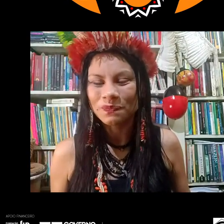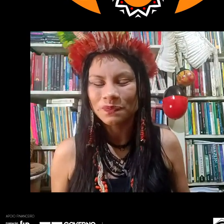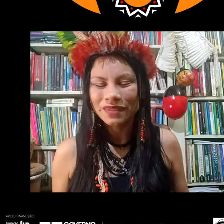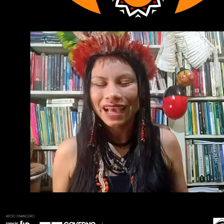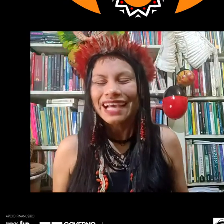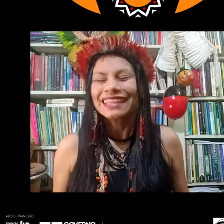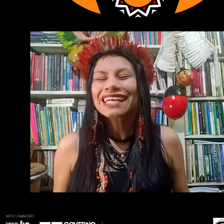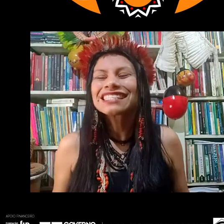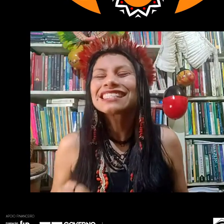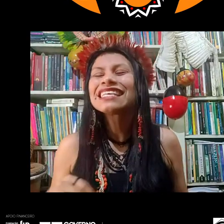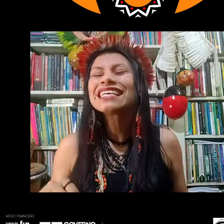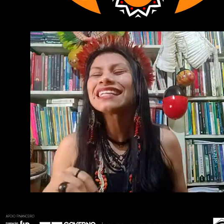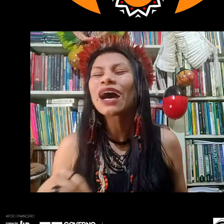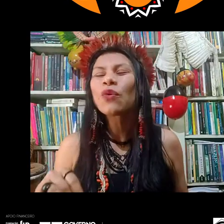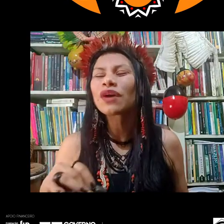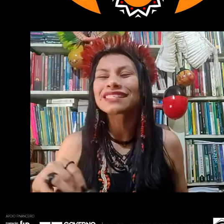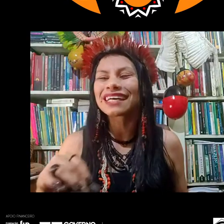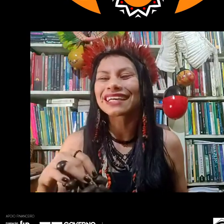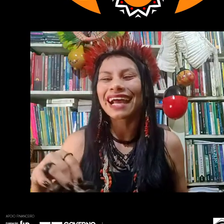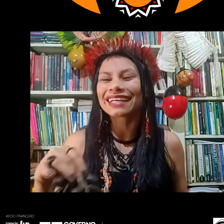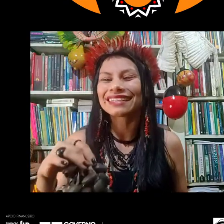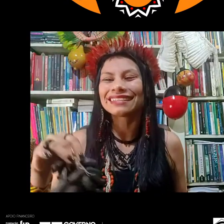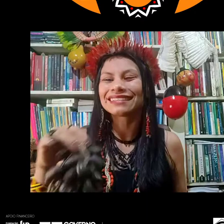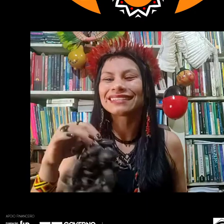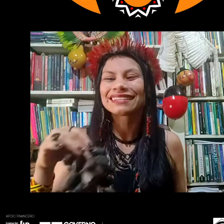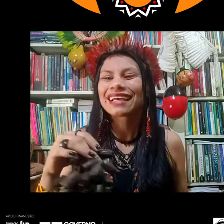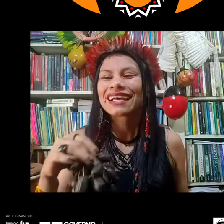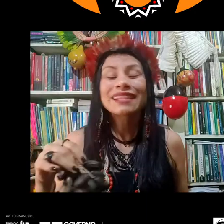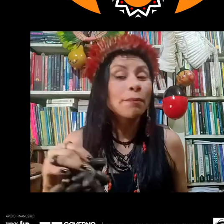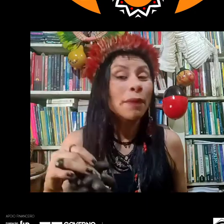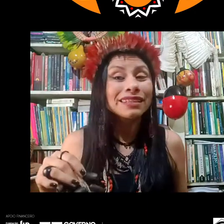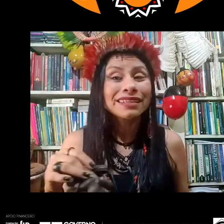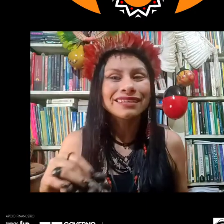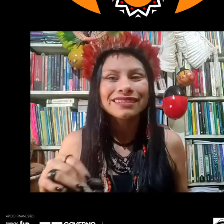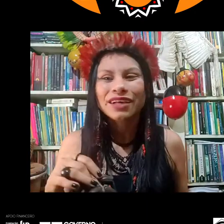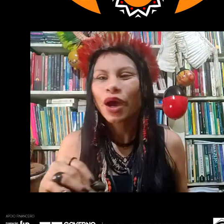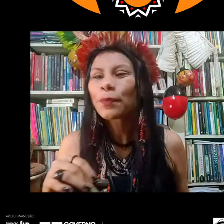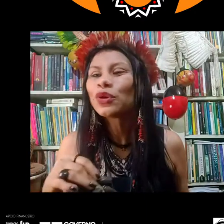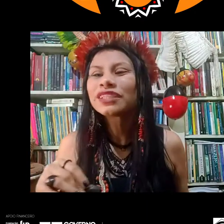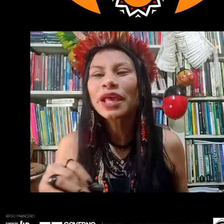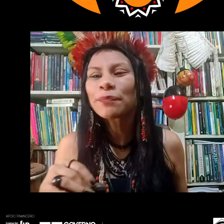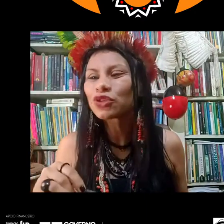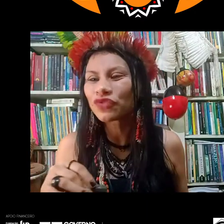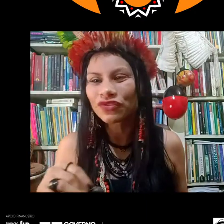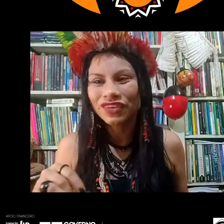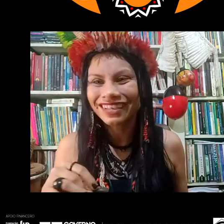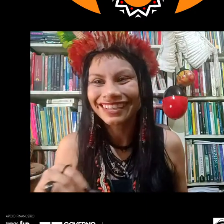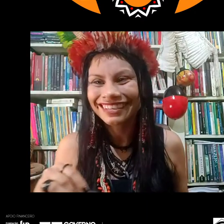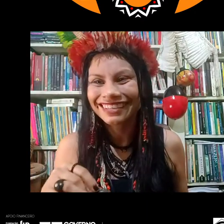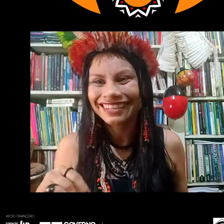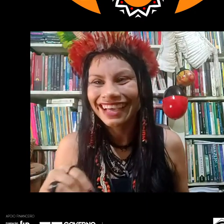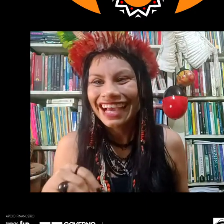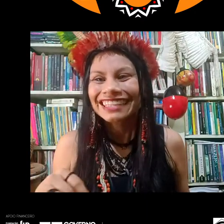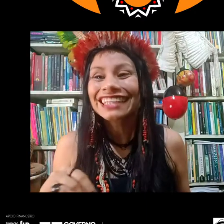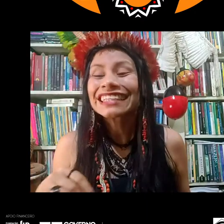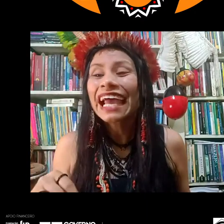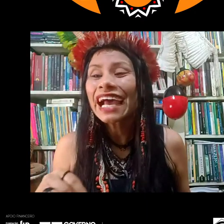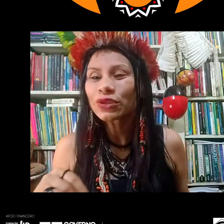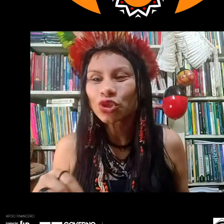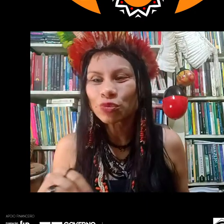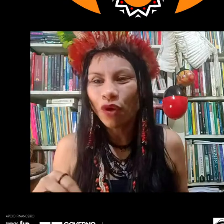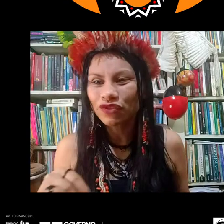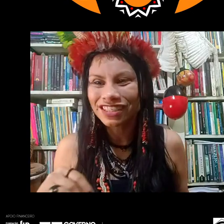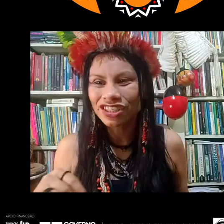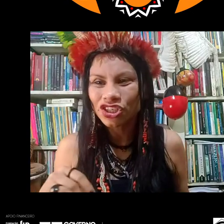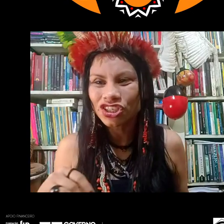ritual. Nasci na uca sagrada, na mata, por tempos vivi. Na